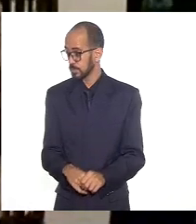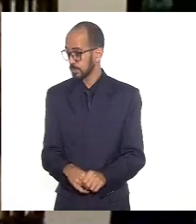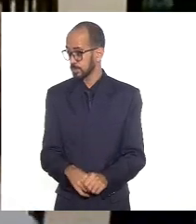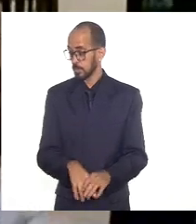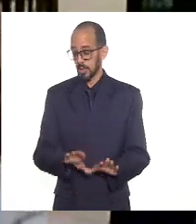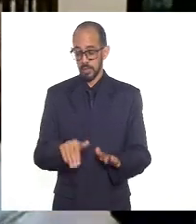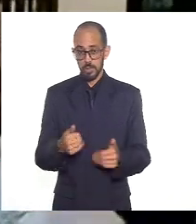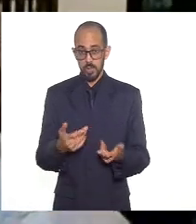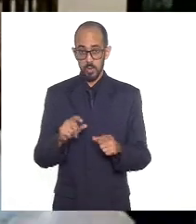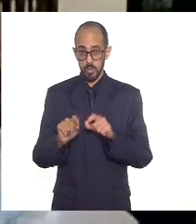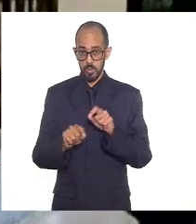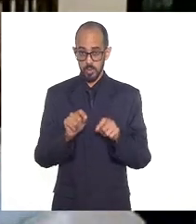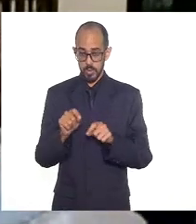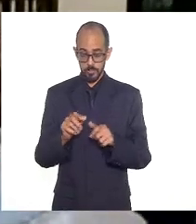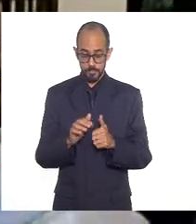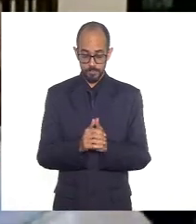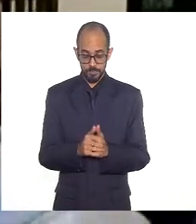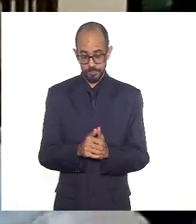Então,